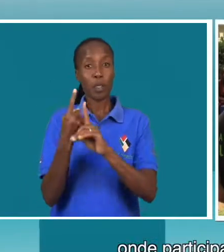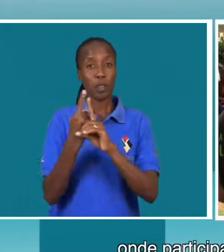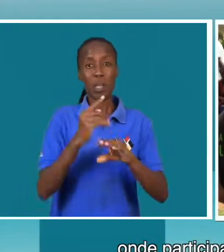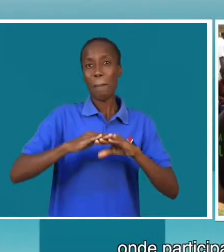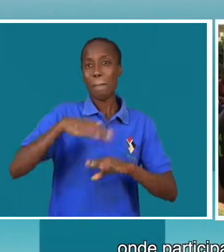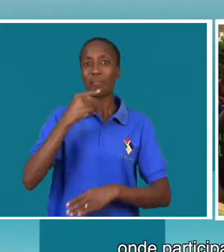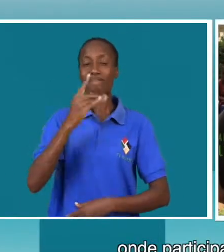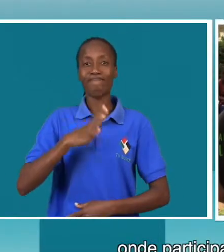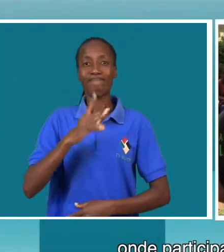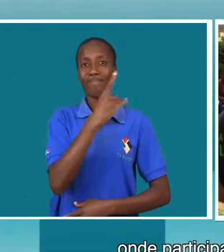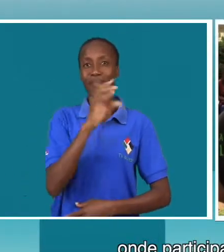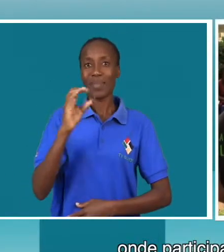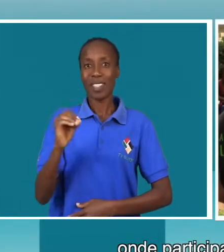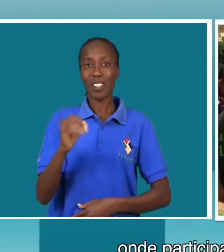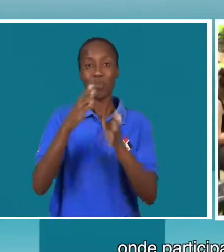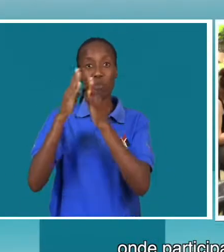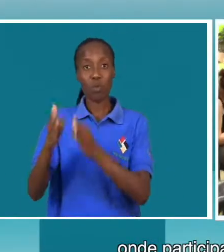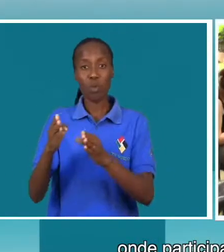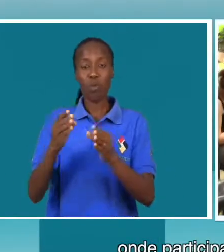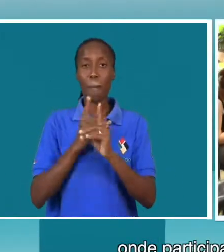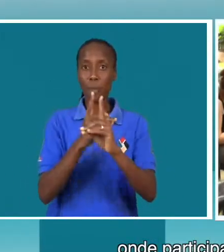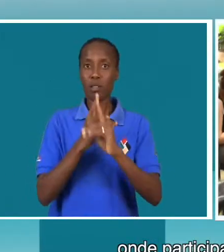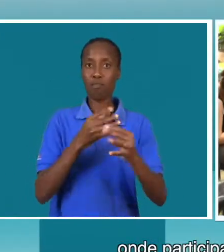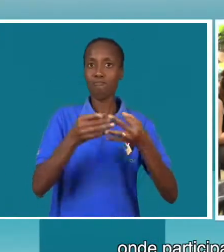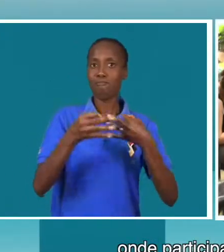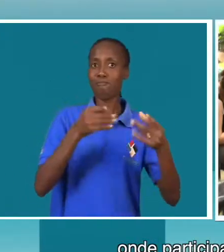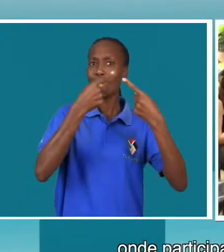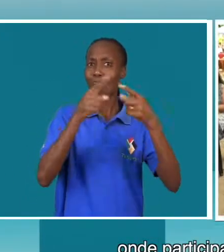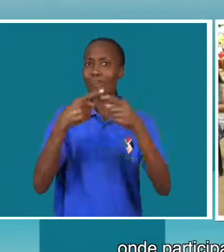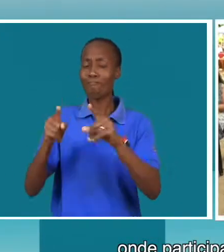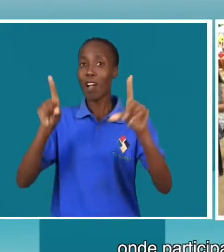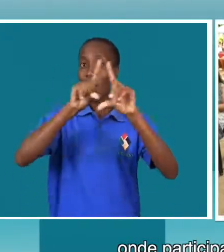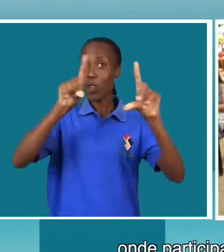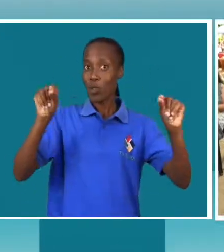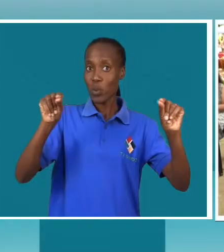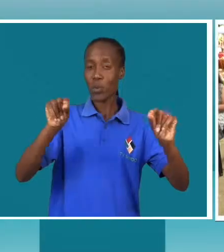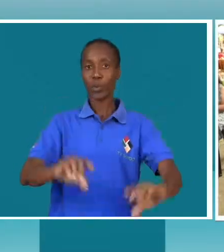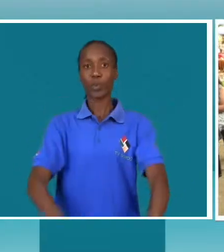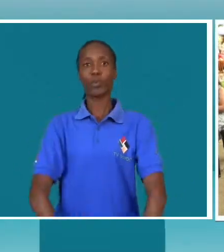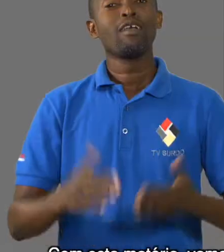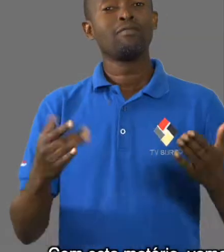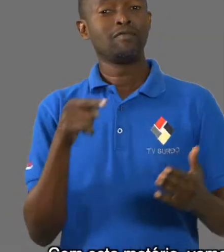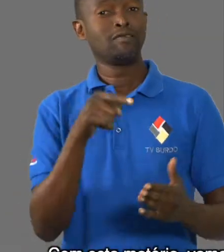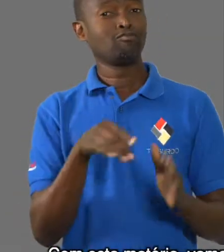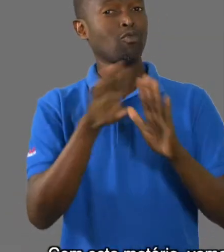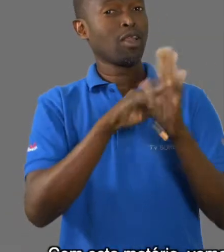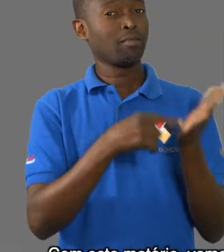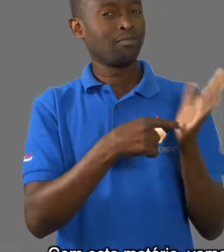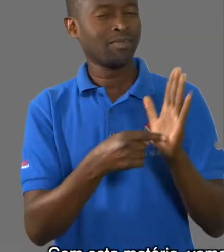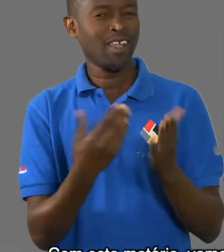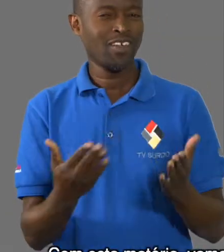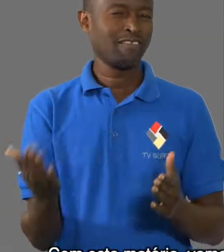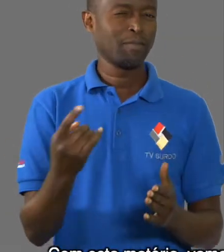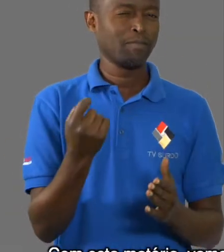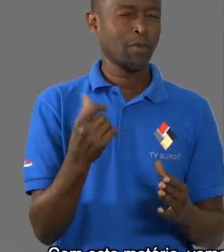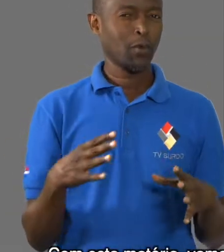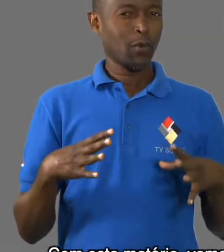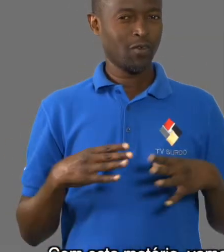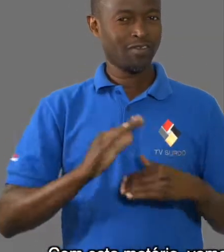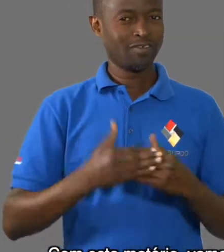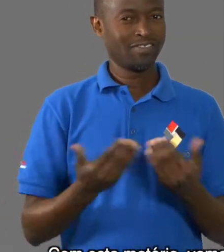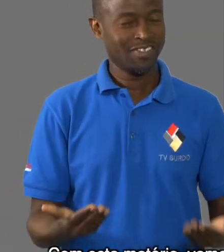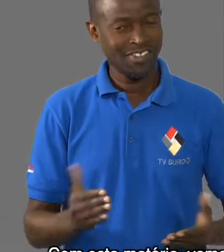participaram mais de 10 expositores com vários tipos de artigos. Com esta matéria, vamos